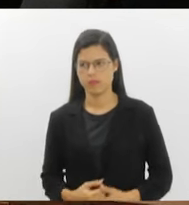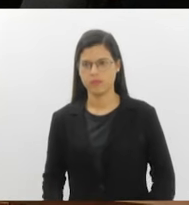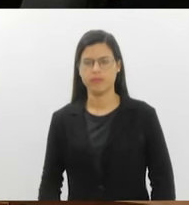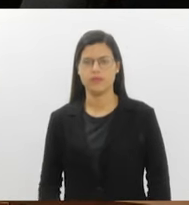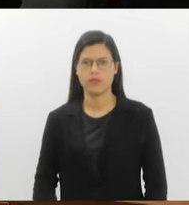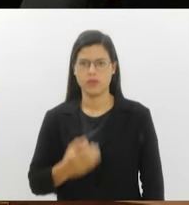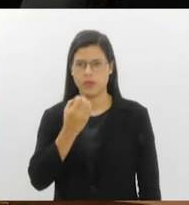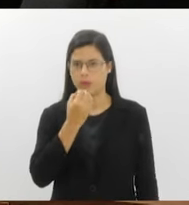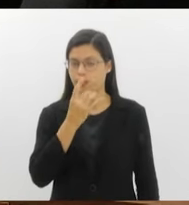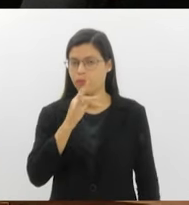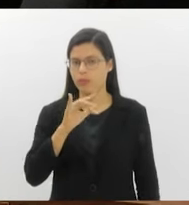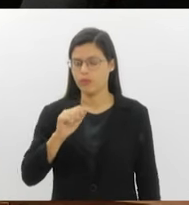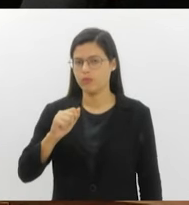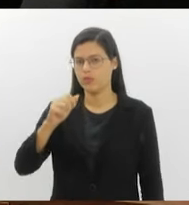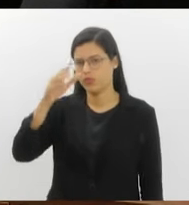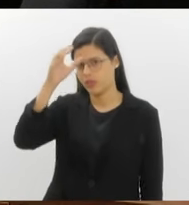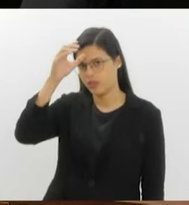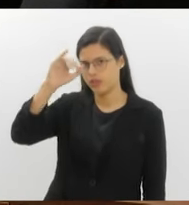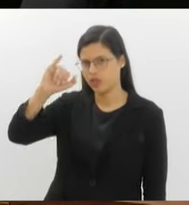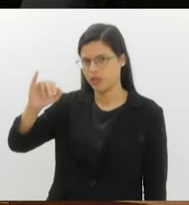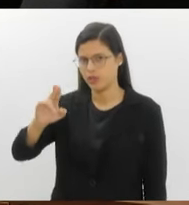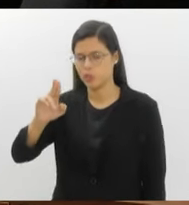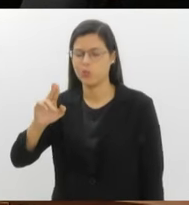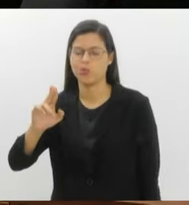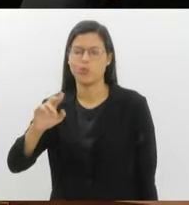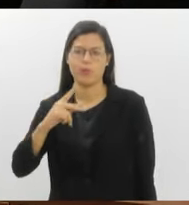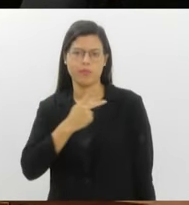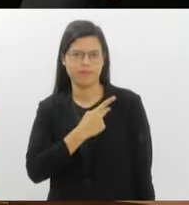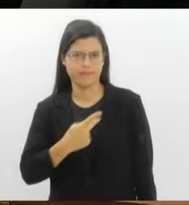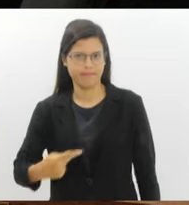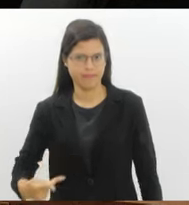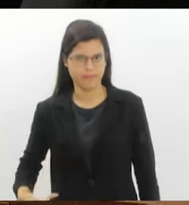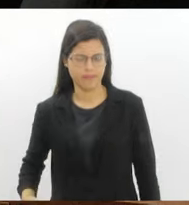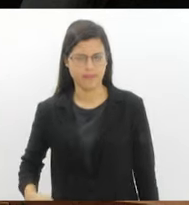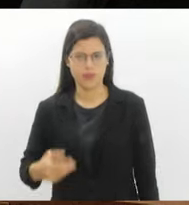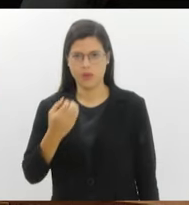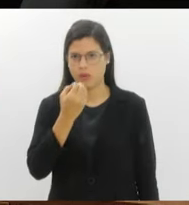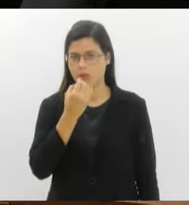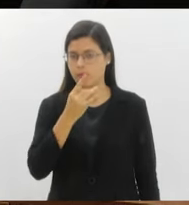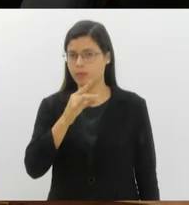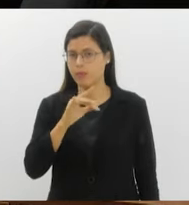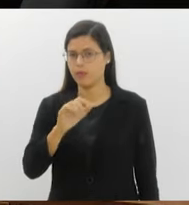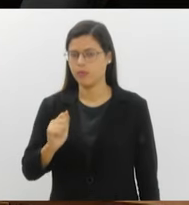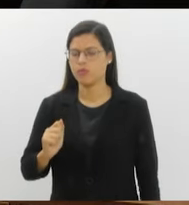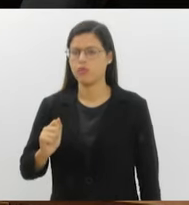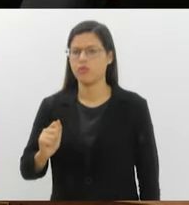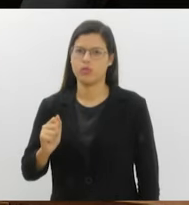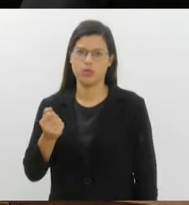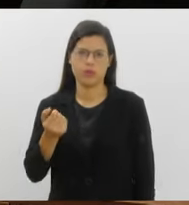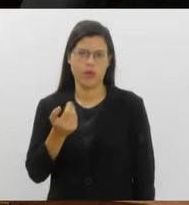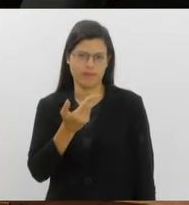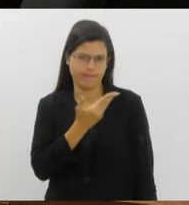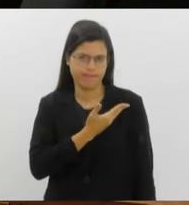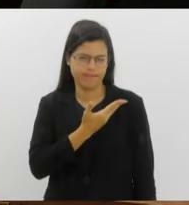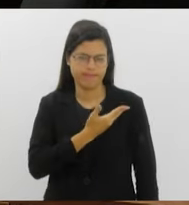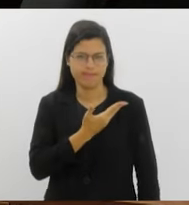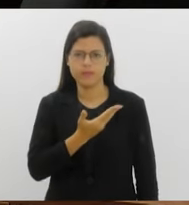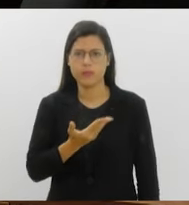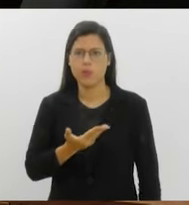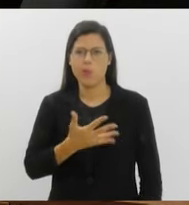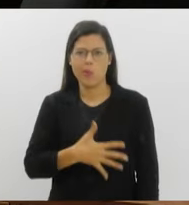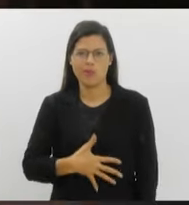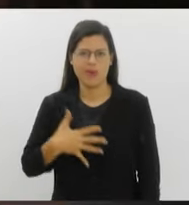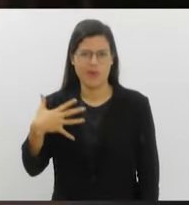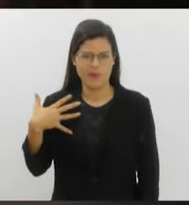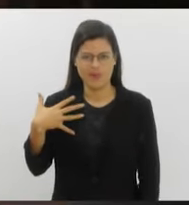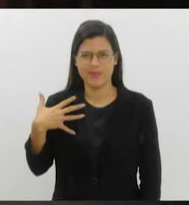Bom dia, tia Ju, nossa presidente. Bom dia especial aos nobres colegas. Uma honra muito